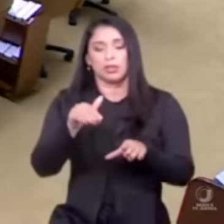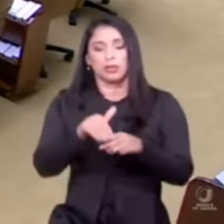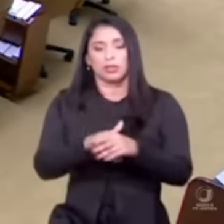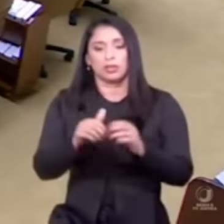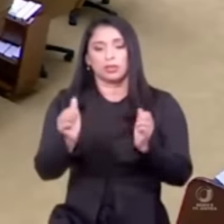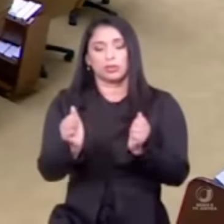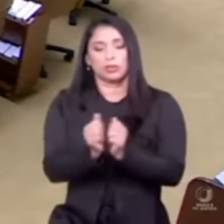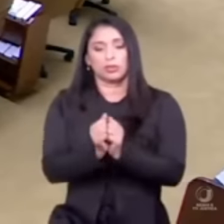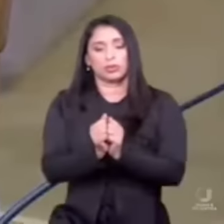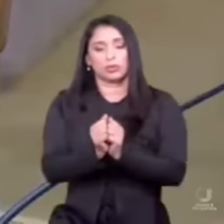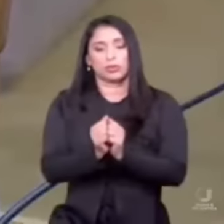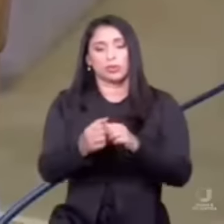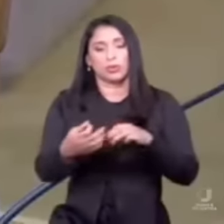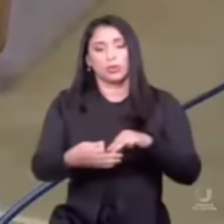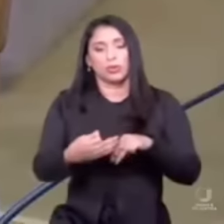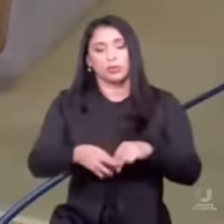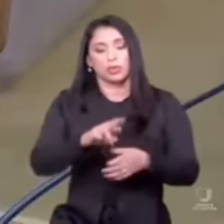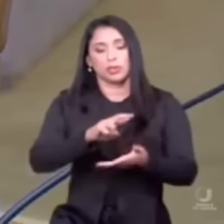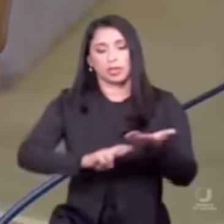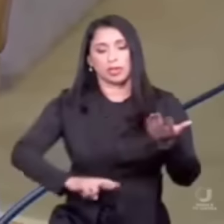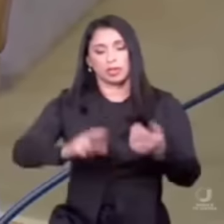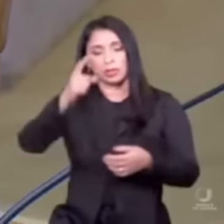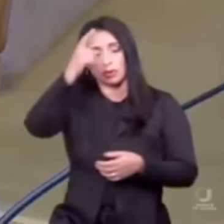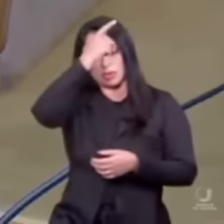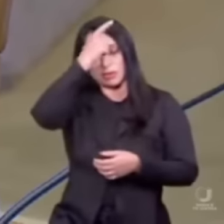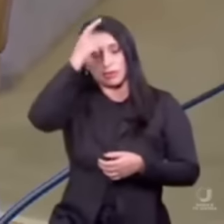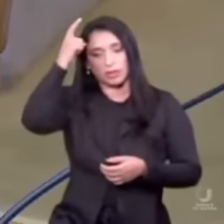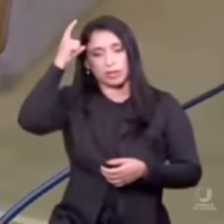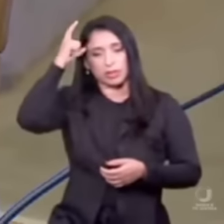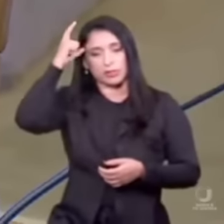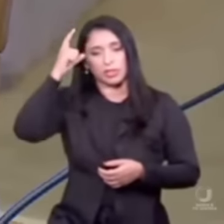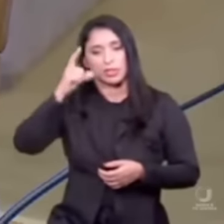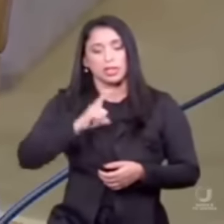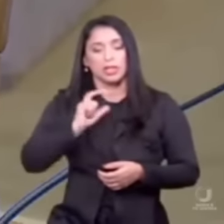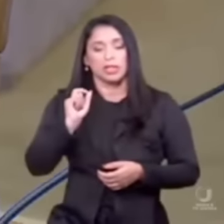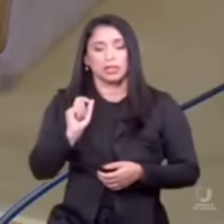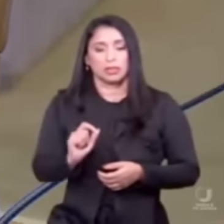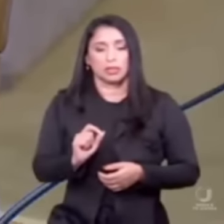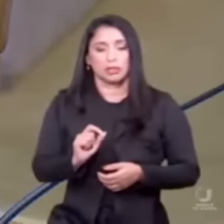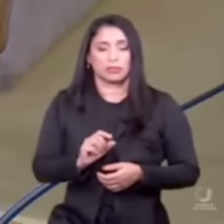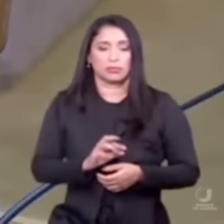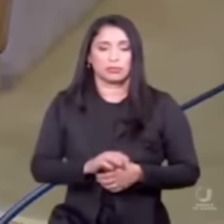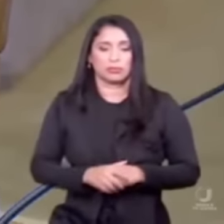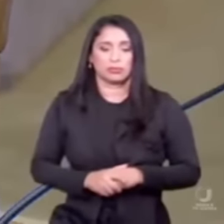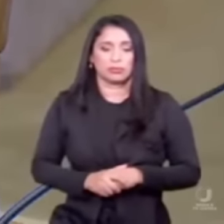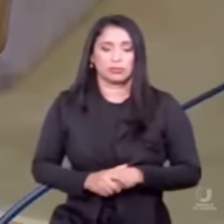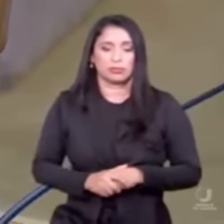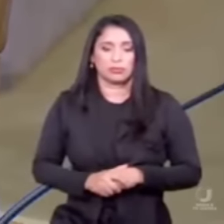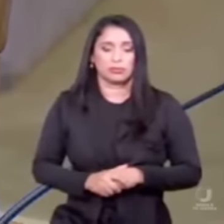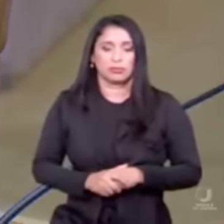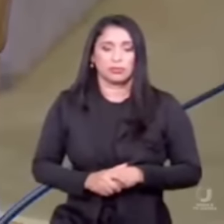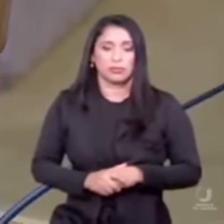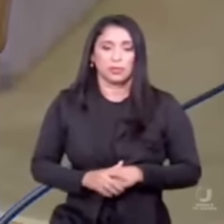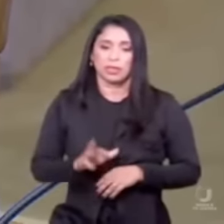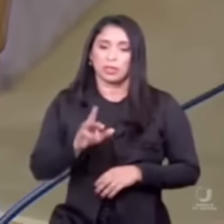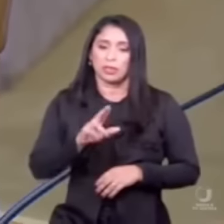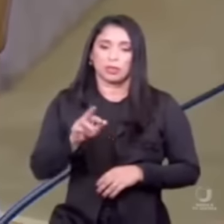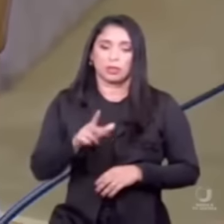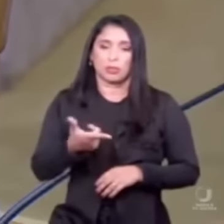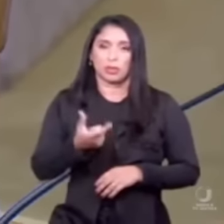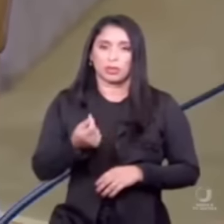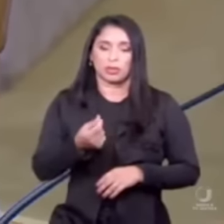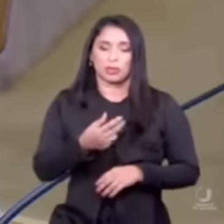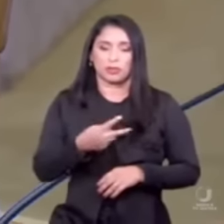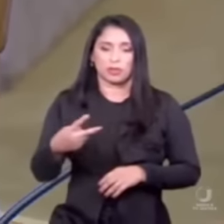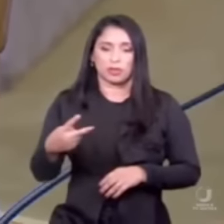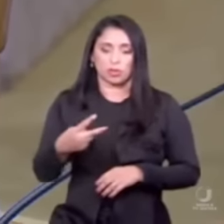acompanhando o voto do ministro relator, do ministro Ricardo Lewandowski, portanto, não faço valer para as eleições de